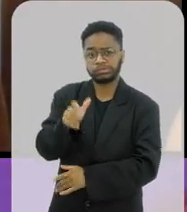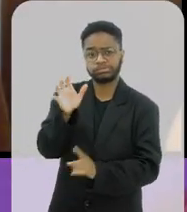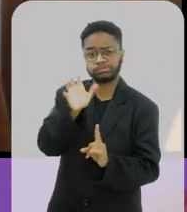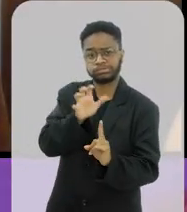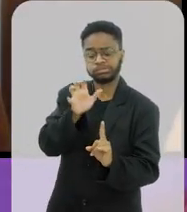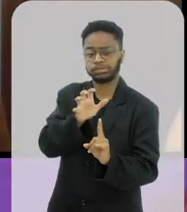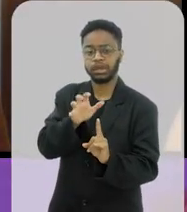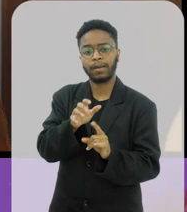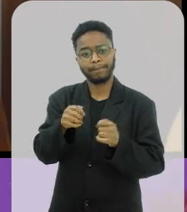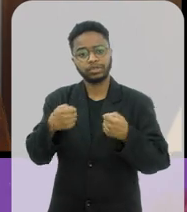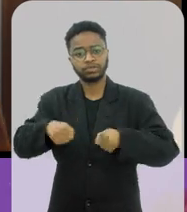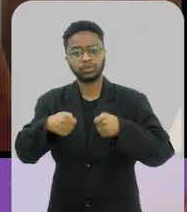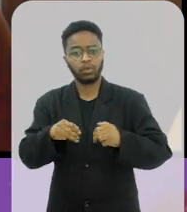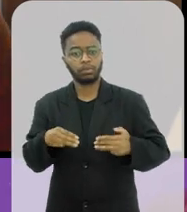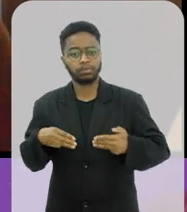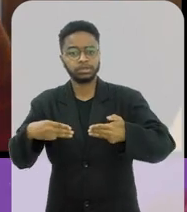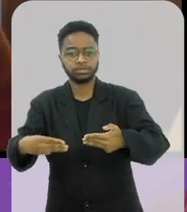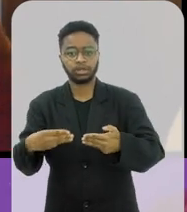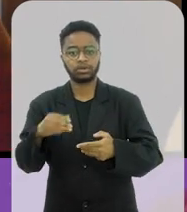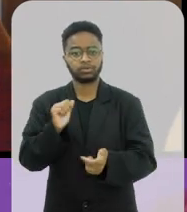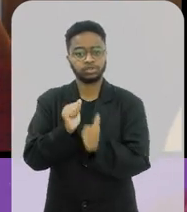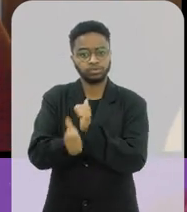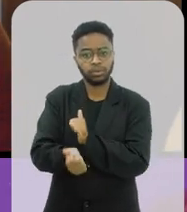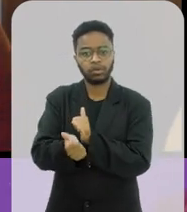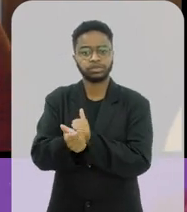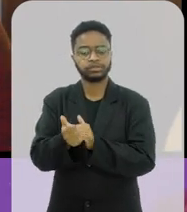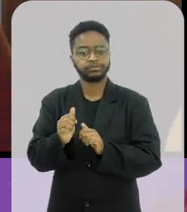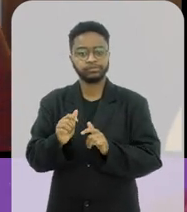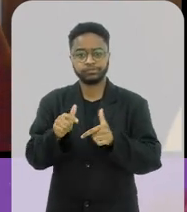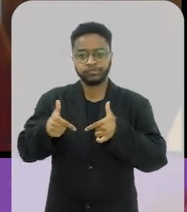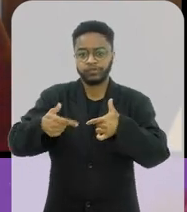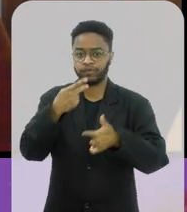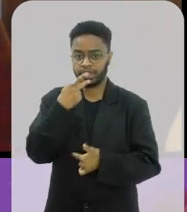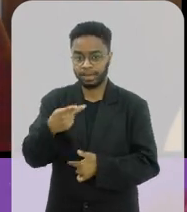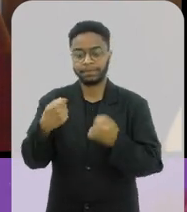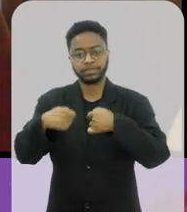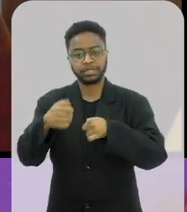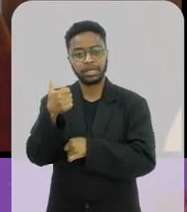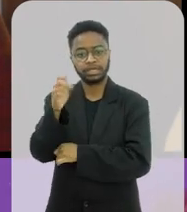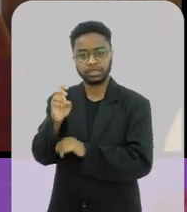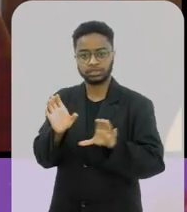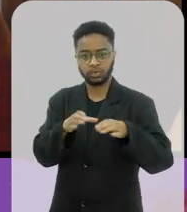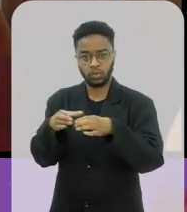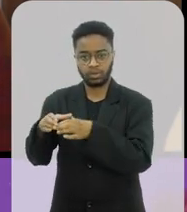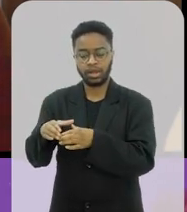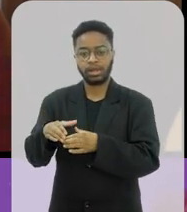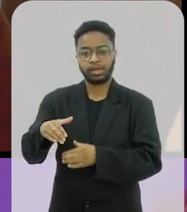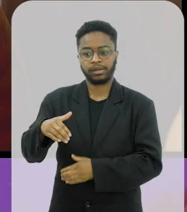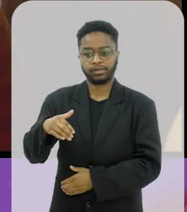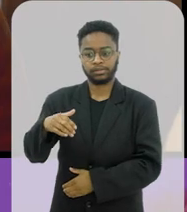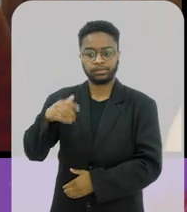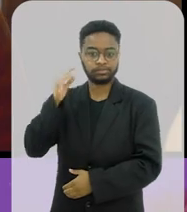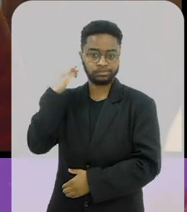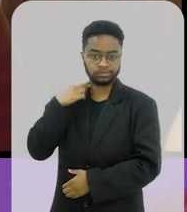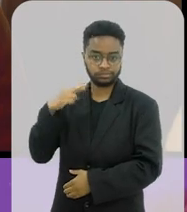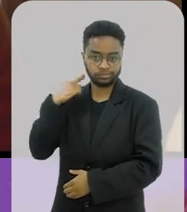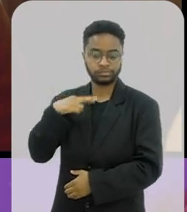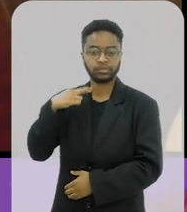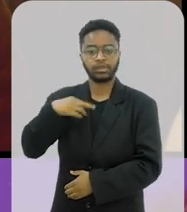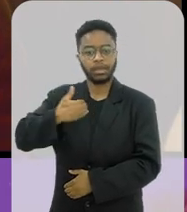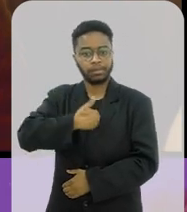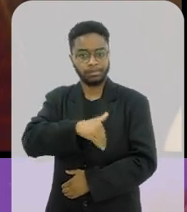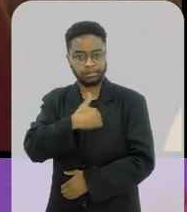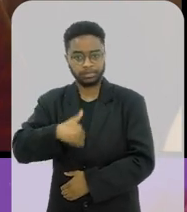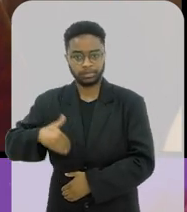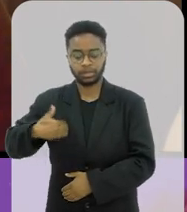Esporte entrar em campo, precisou que 15 clubes como o Atlético Goianiense, Atlético Mineiro, o Atlético Paranaense,